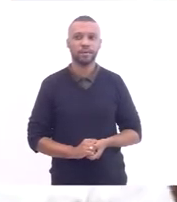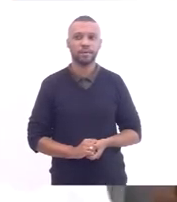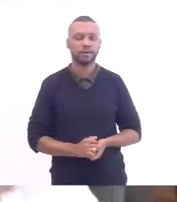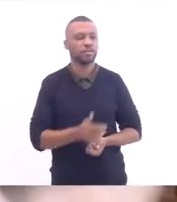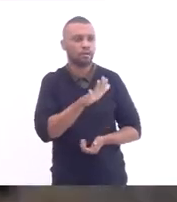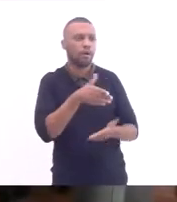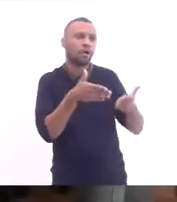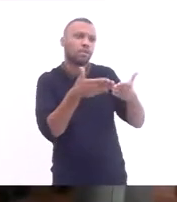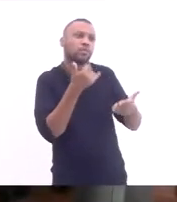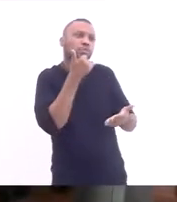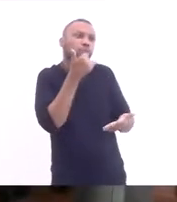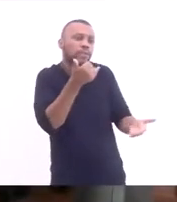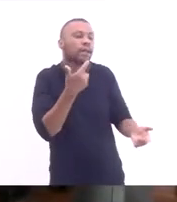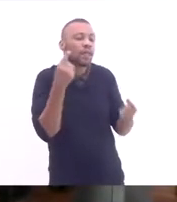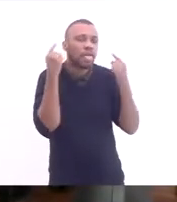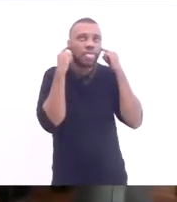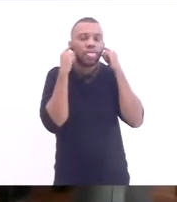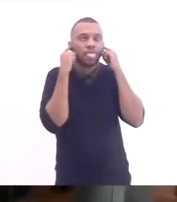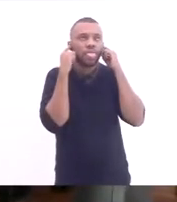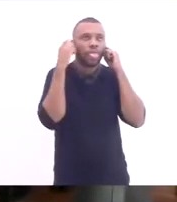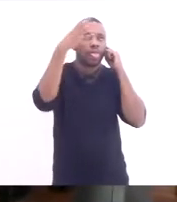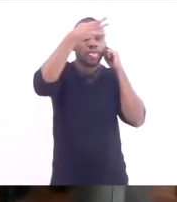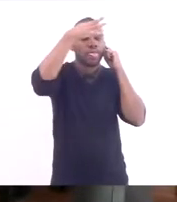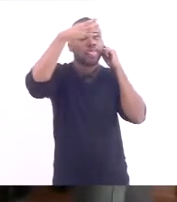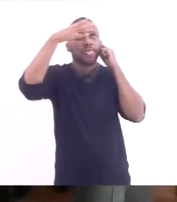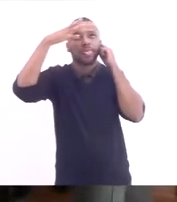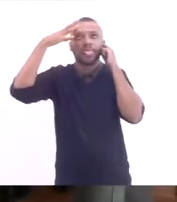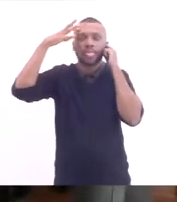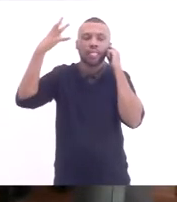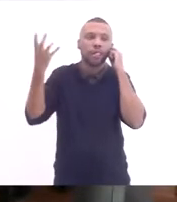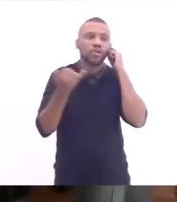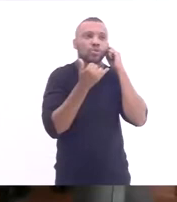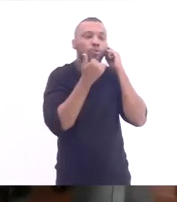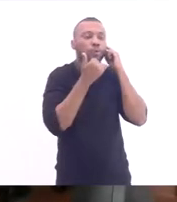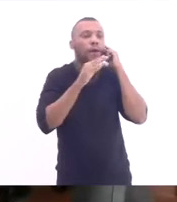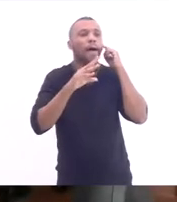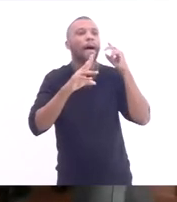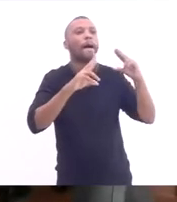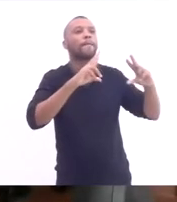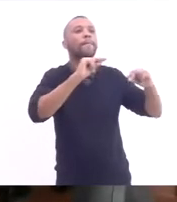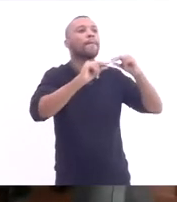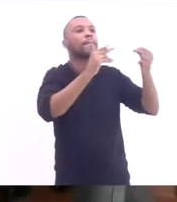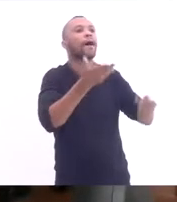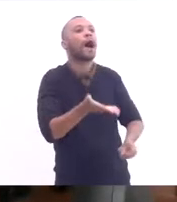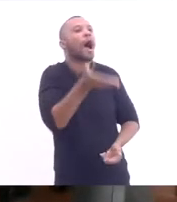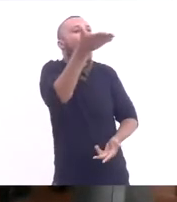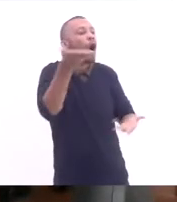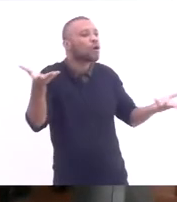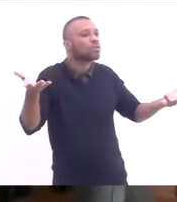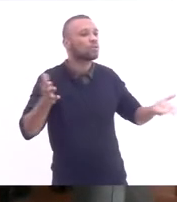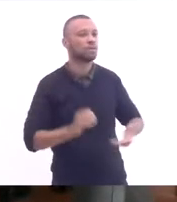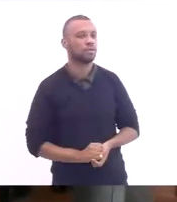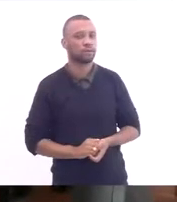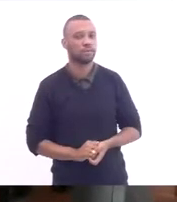o senhor está com esse negócio no ouvido, aí o senhor não modula a sua voz.